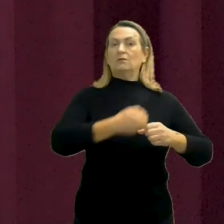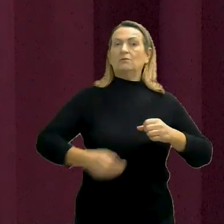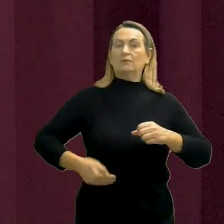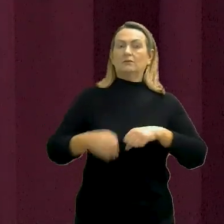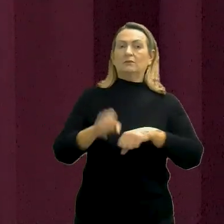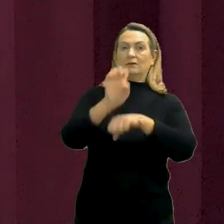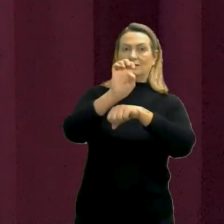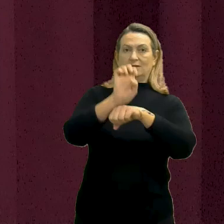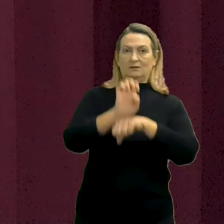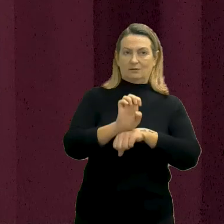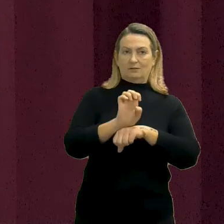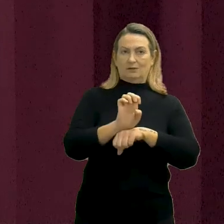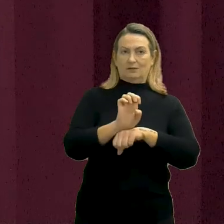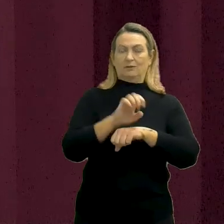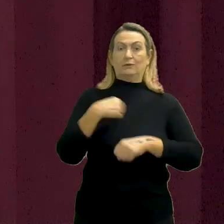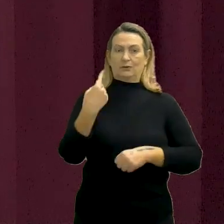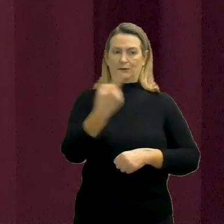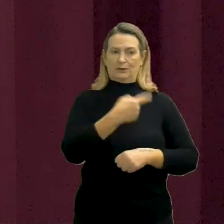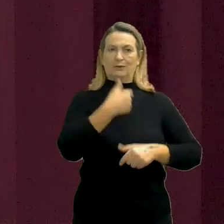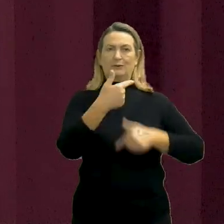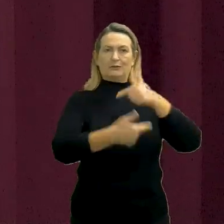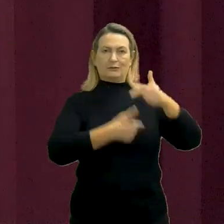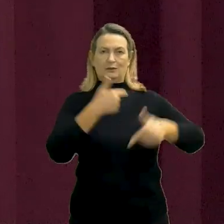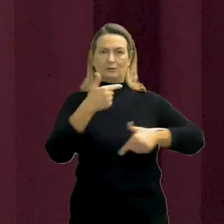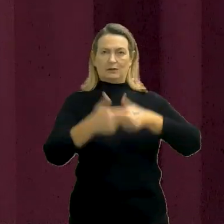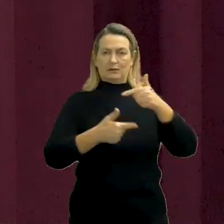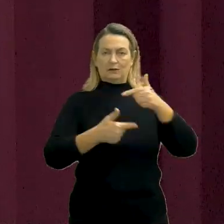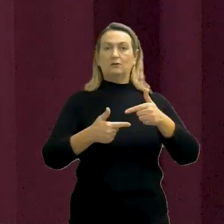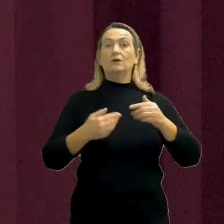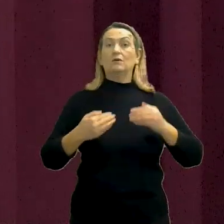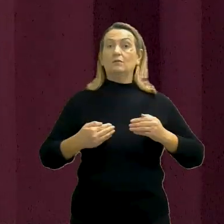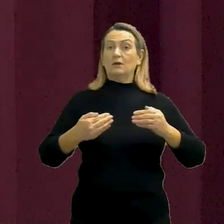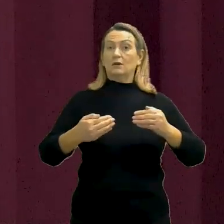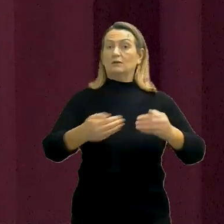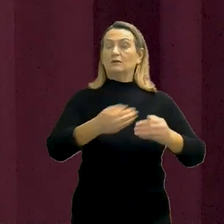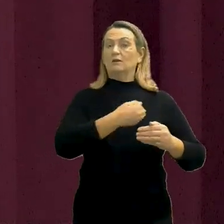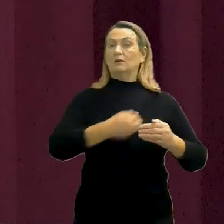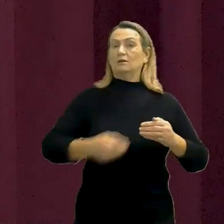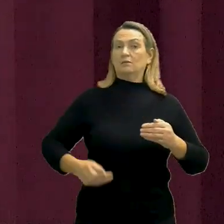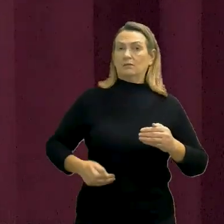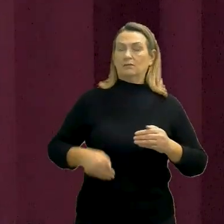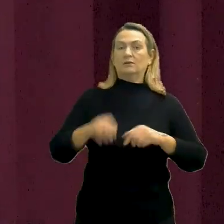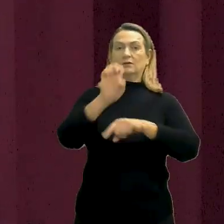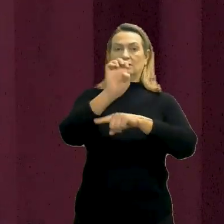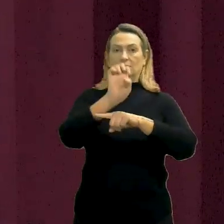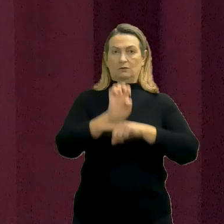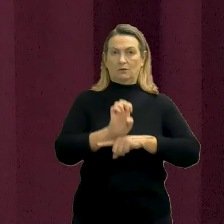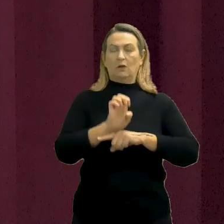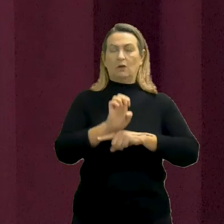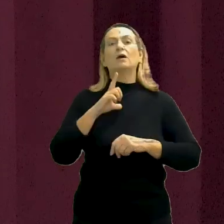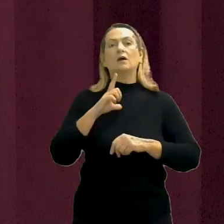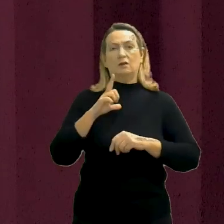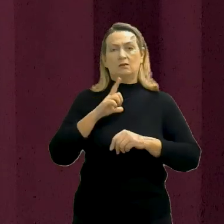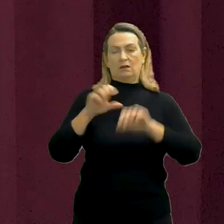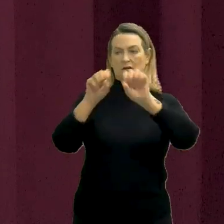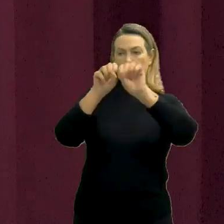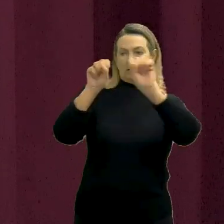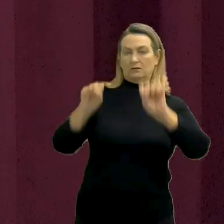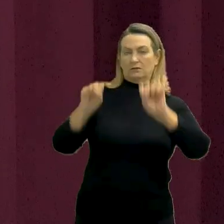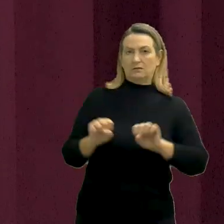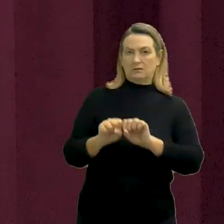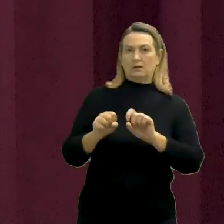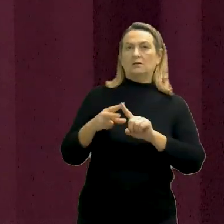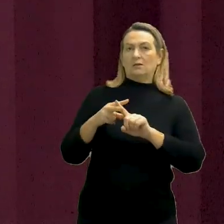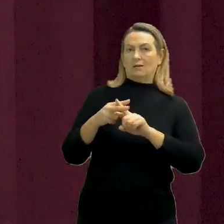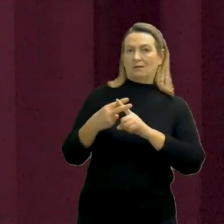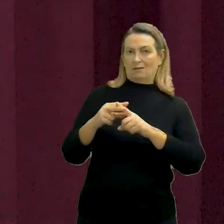estamos atuando que o ministério público estadual ele tenha ele tem essa ferramenta foi adquirida recentemente pelo Ministério Público